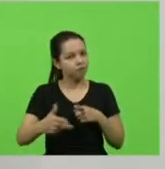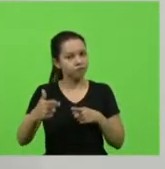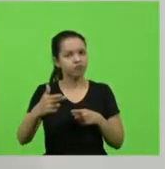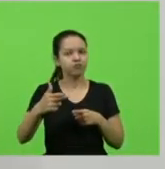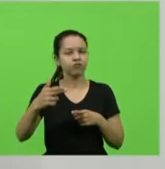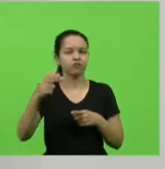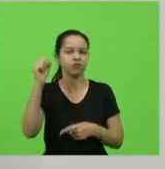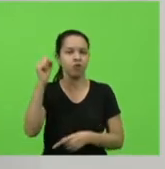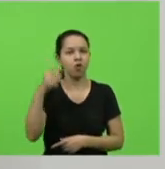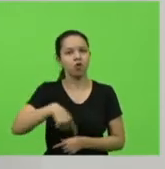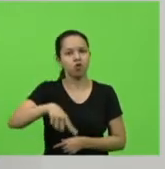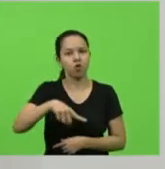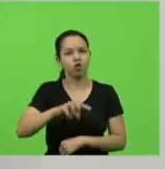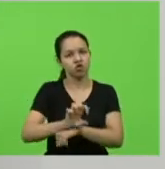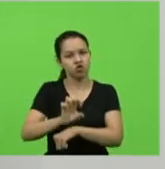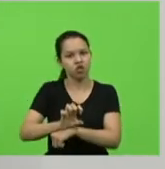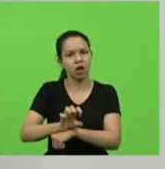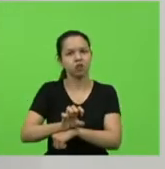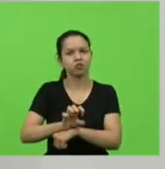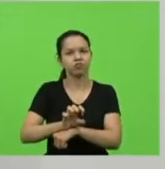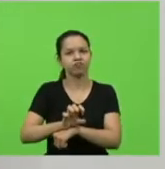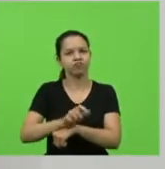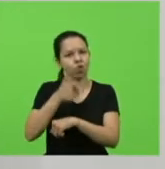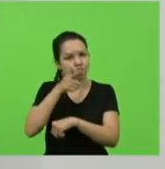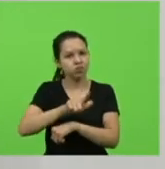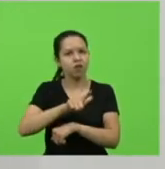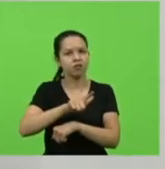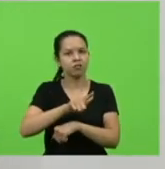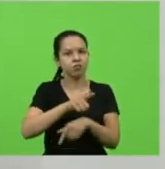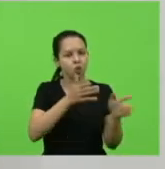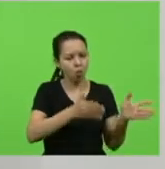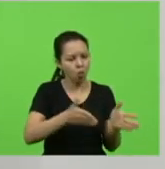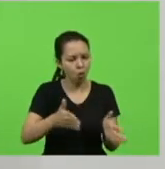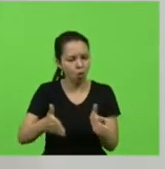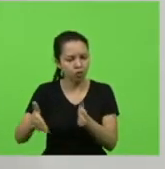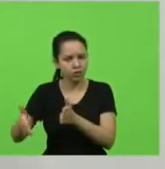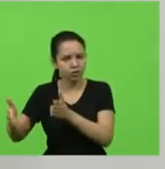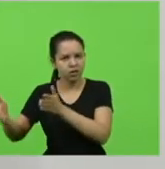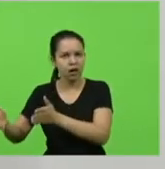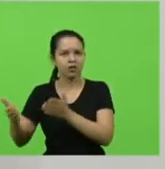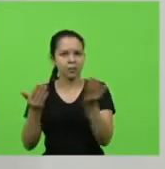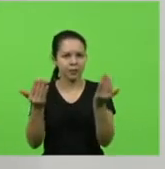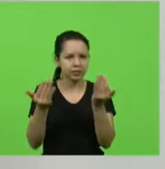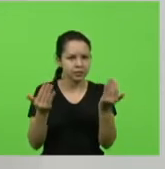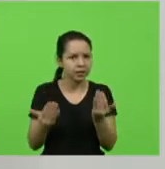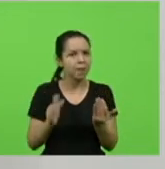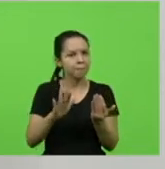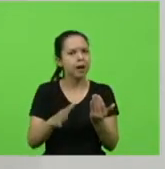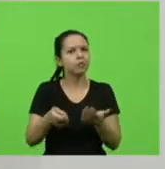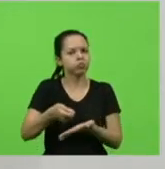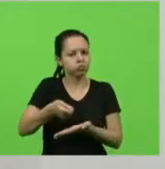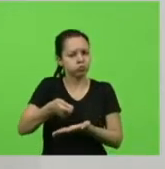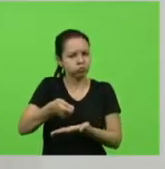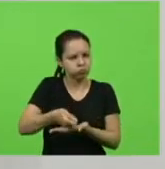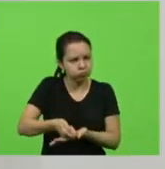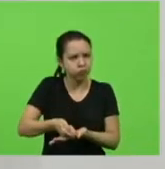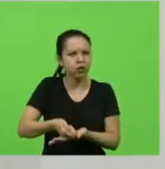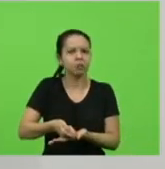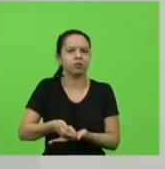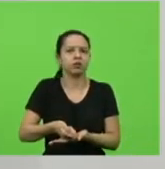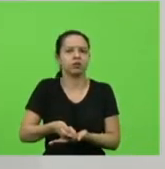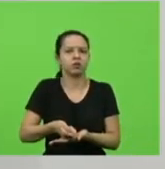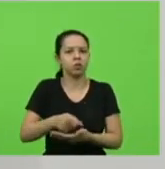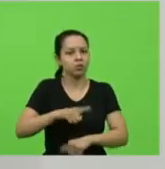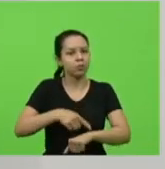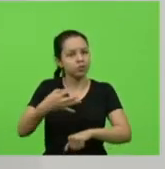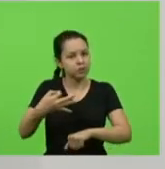uma maneira organizada, pensada, ponderada, mas energicamente tomada, no tempo certo, para que a